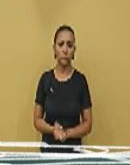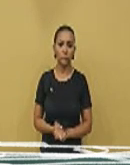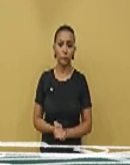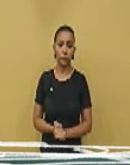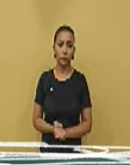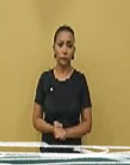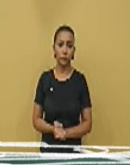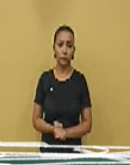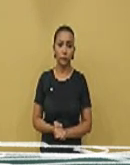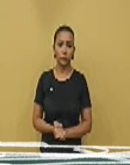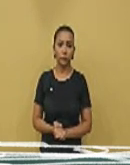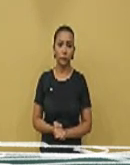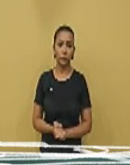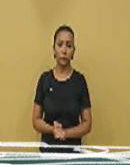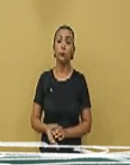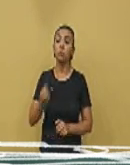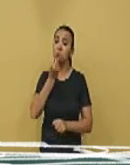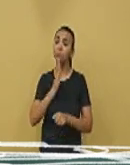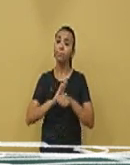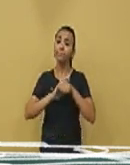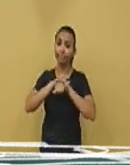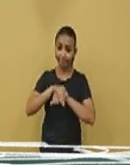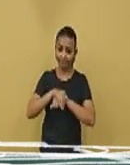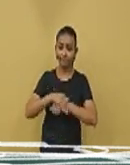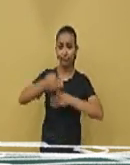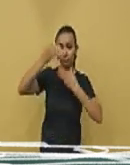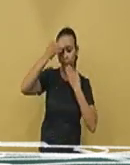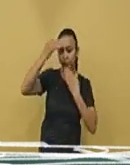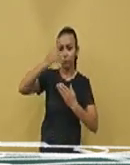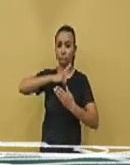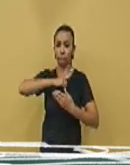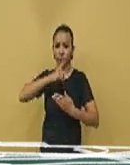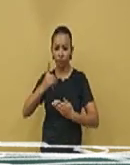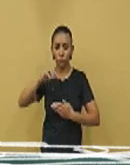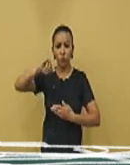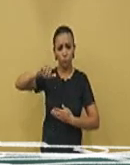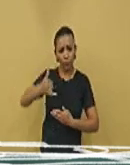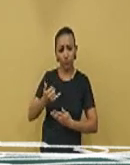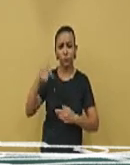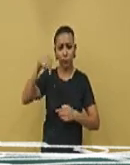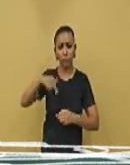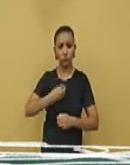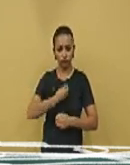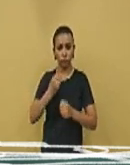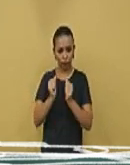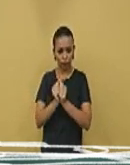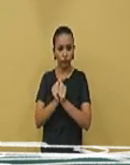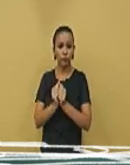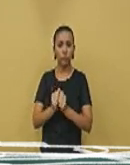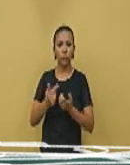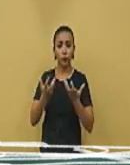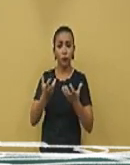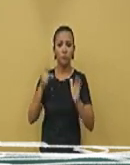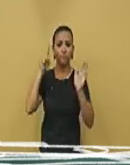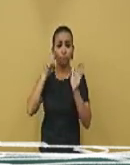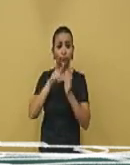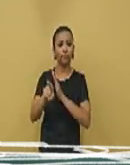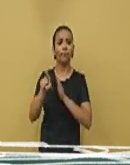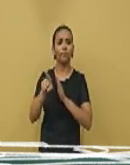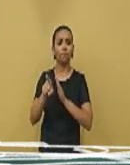Tá, boa noite. Agradeço a Deus mais essa oportunidade de estar aqui. Eu faço a